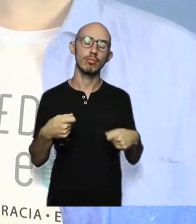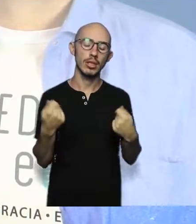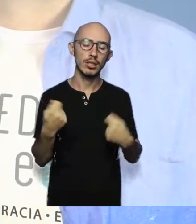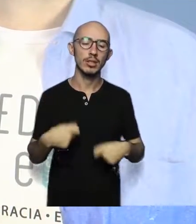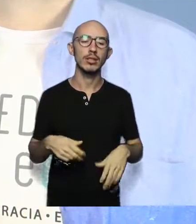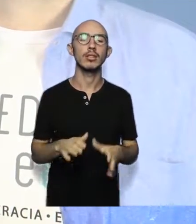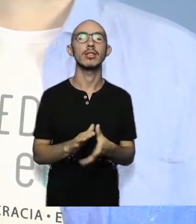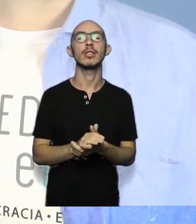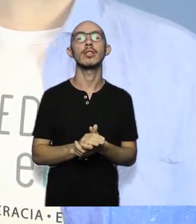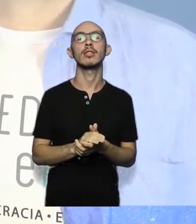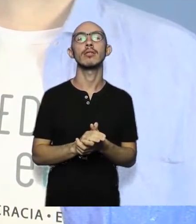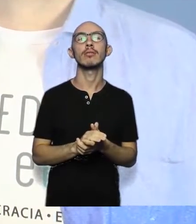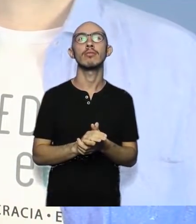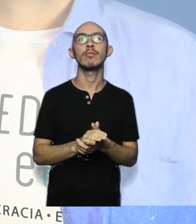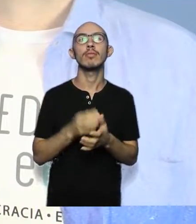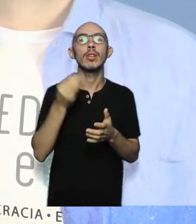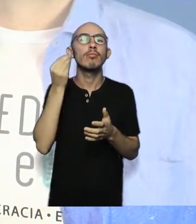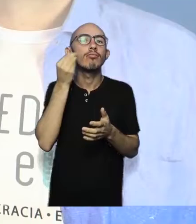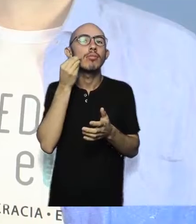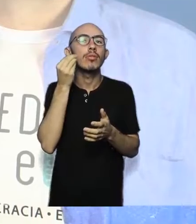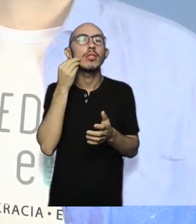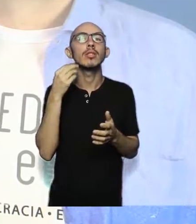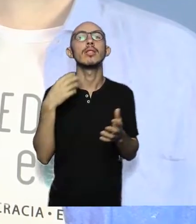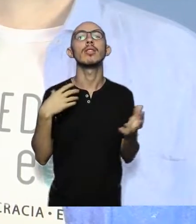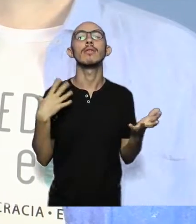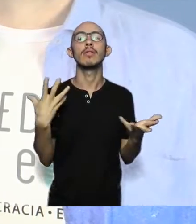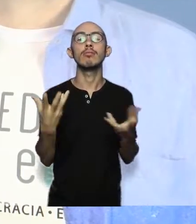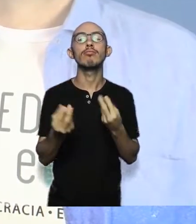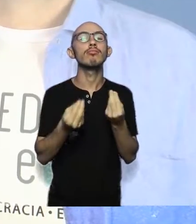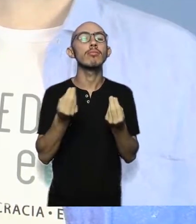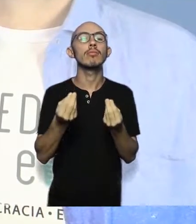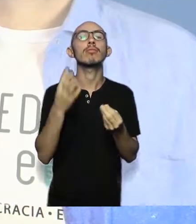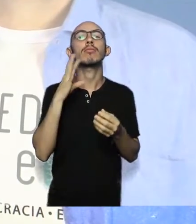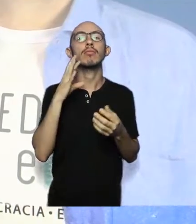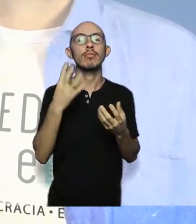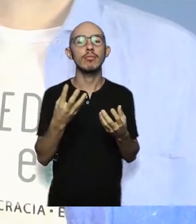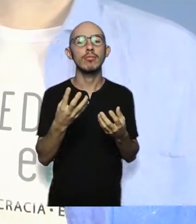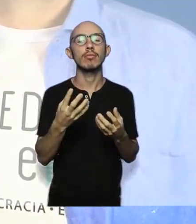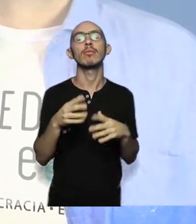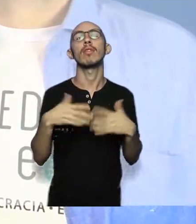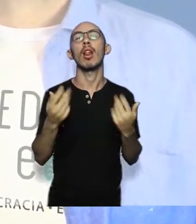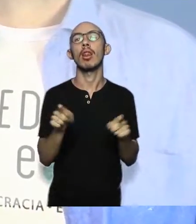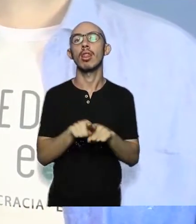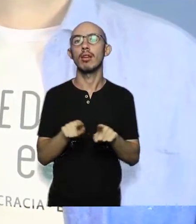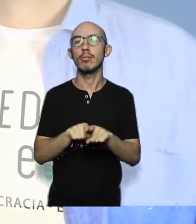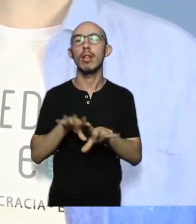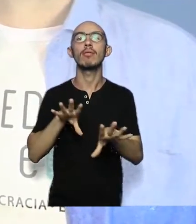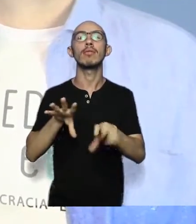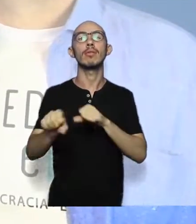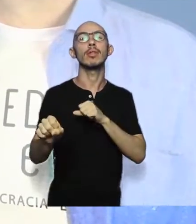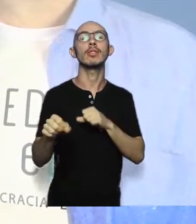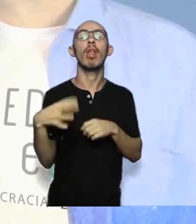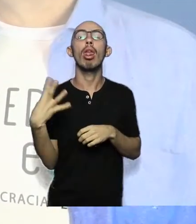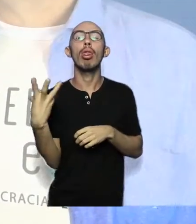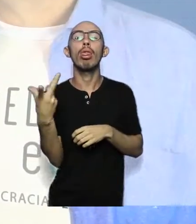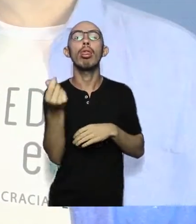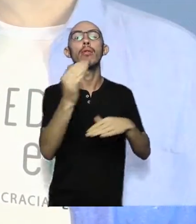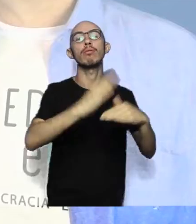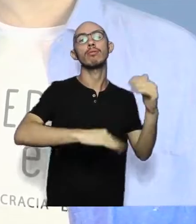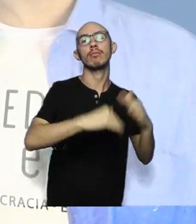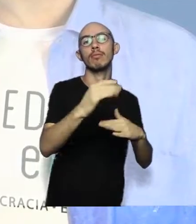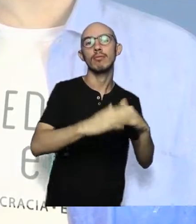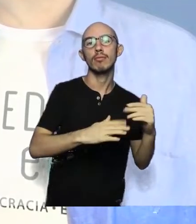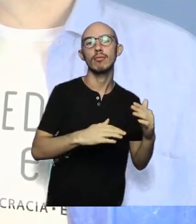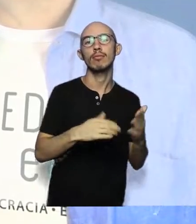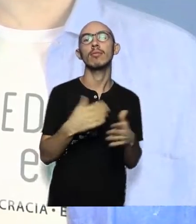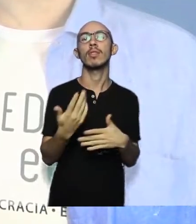privilegiem a valorização humana, que privilegiem a questão da formação e da competência e também as funções